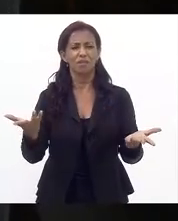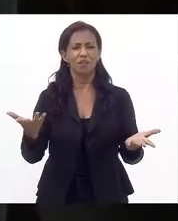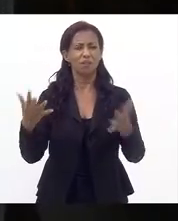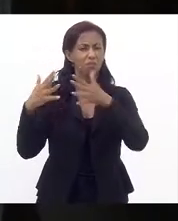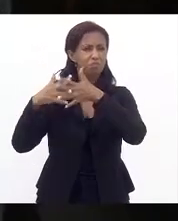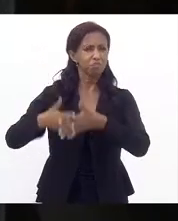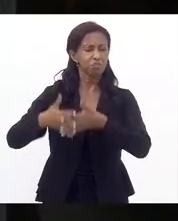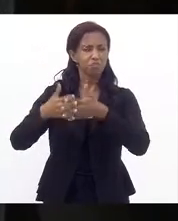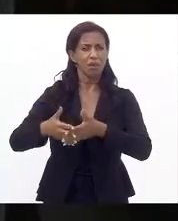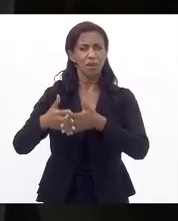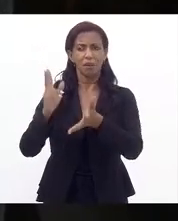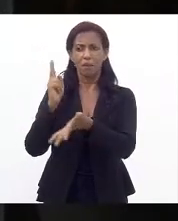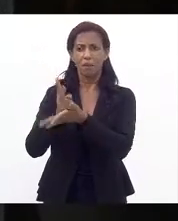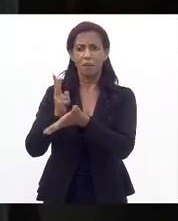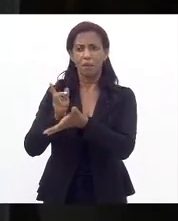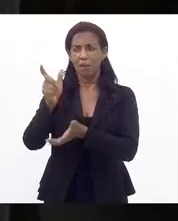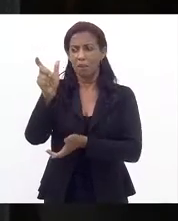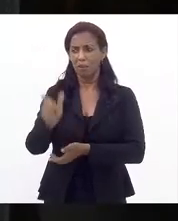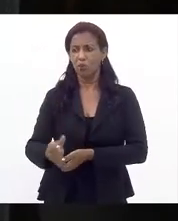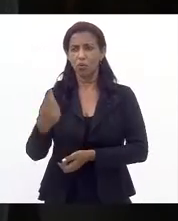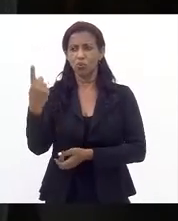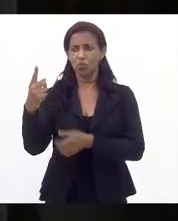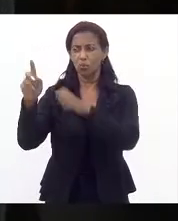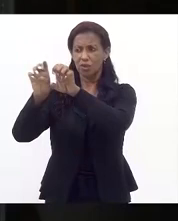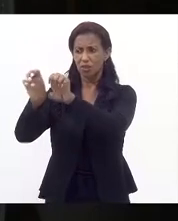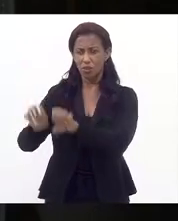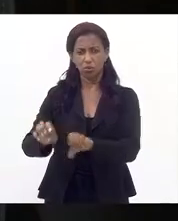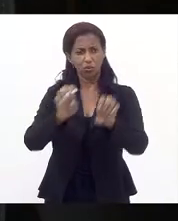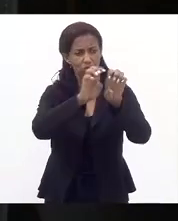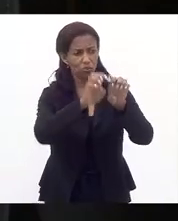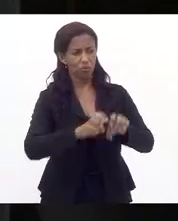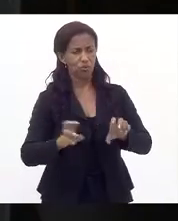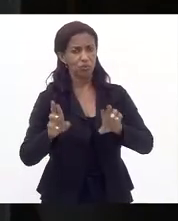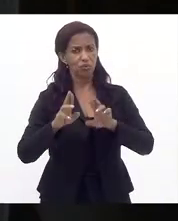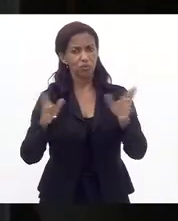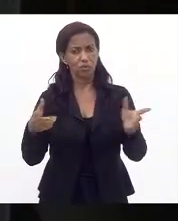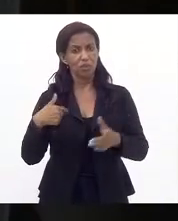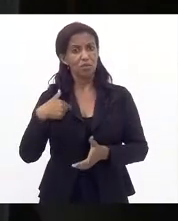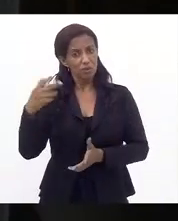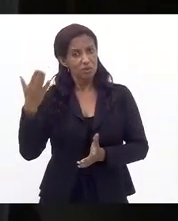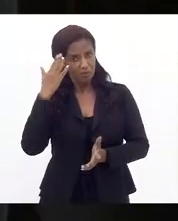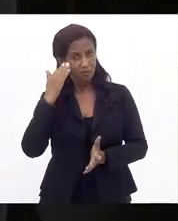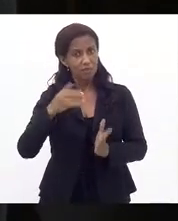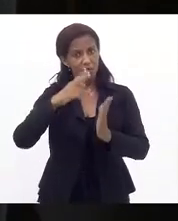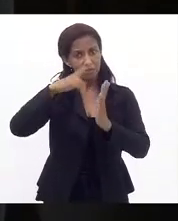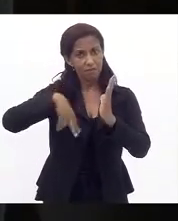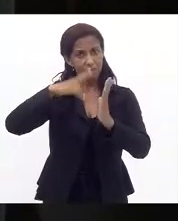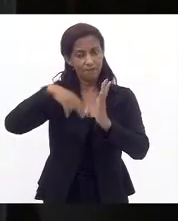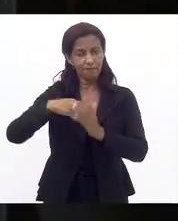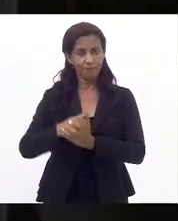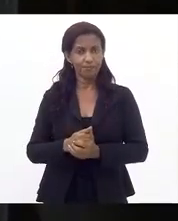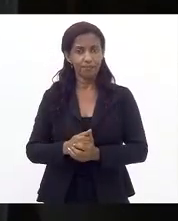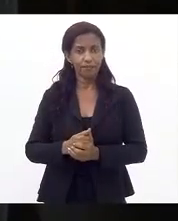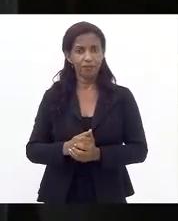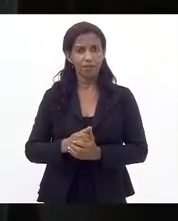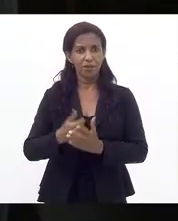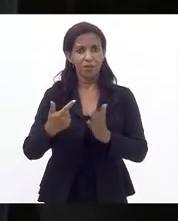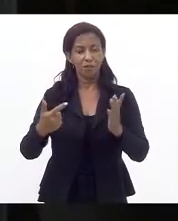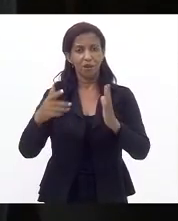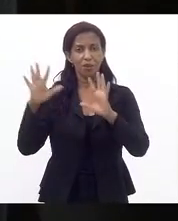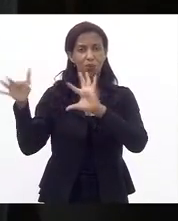a mesma pessoa duas estruturas de aposentado eu sei que tá lá escrito É mas não